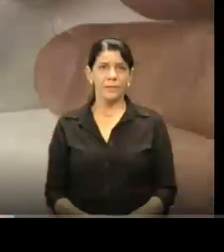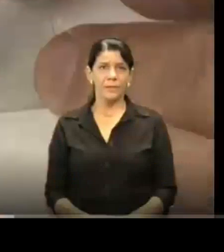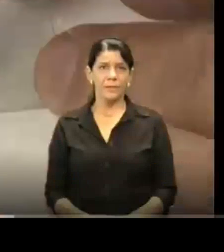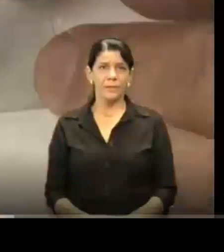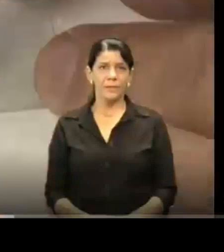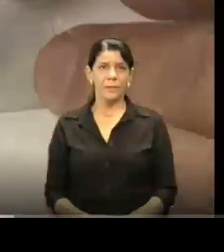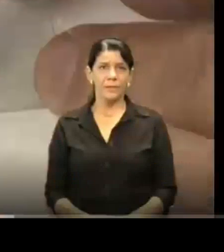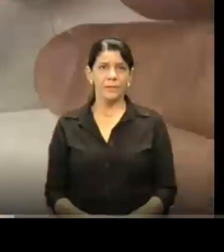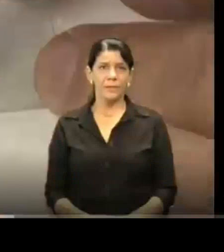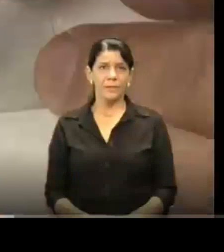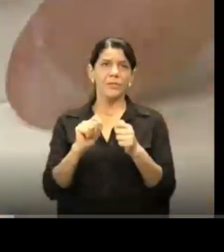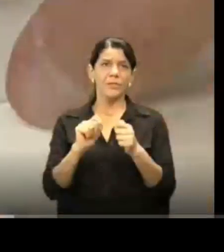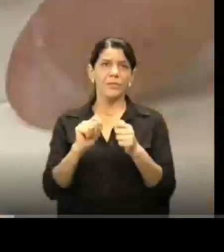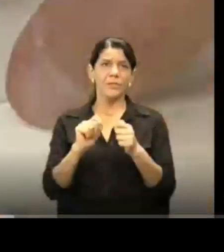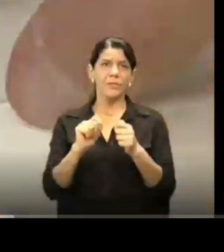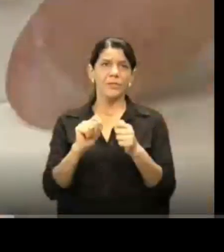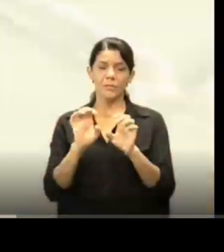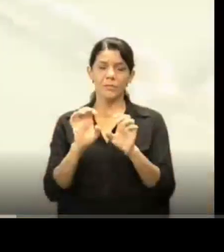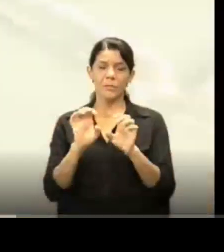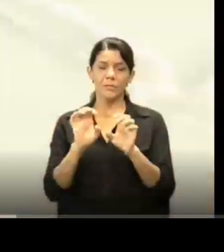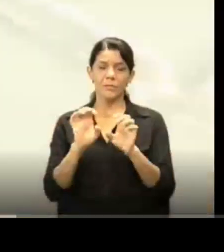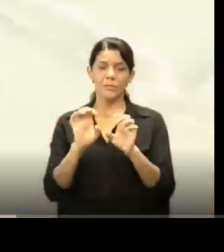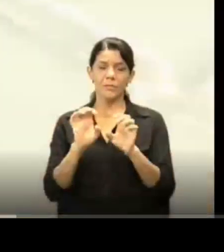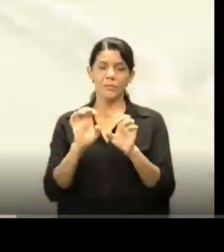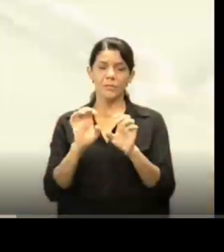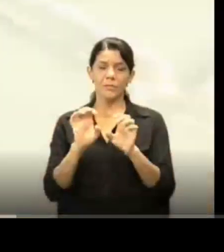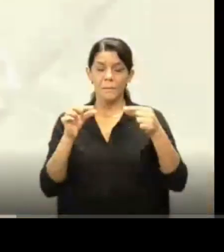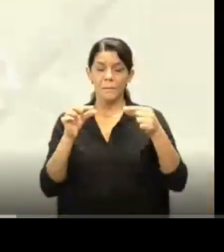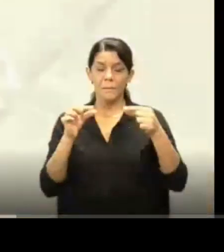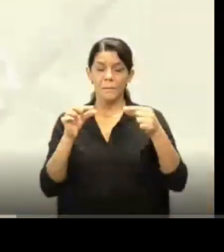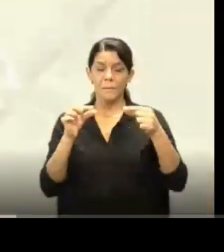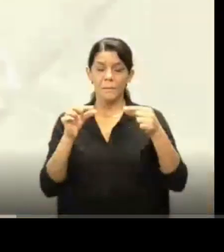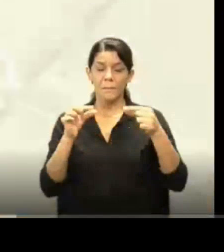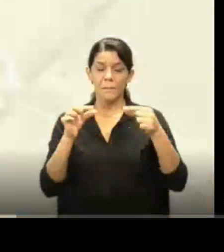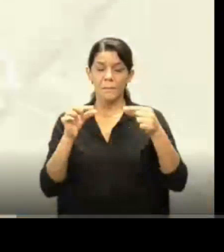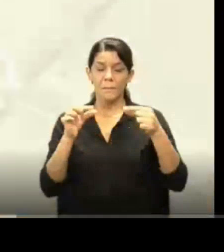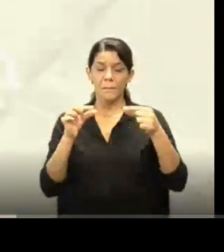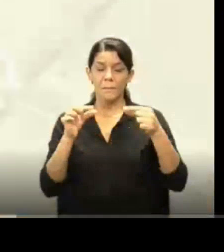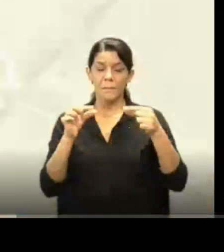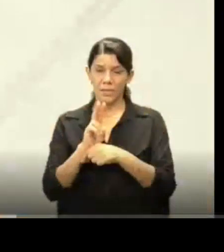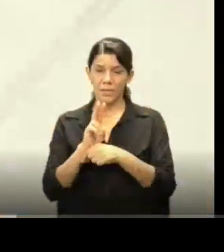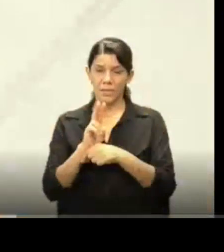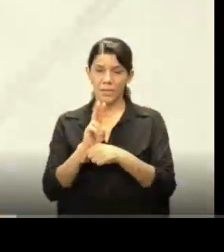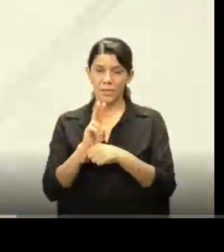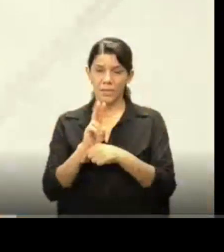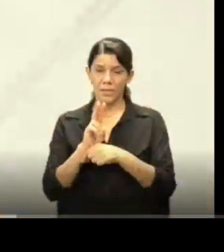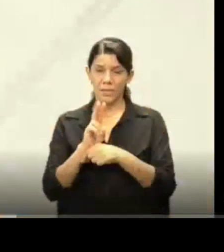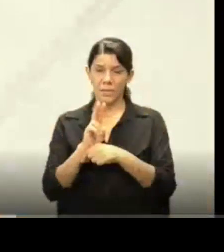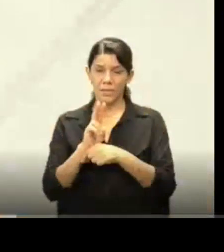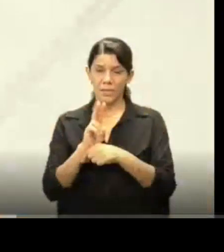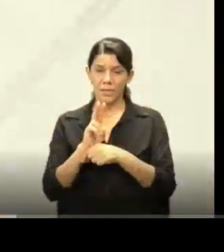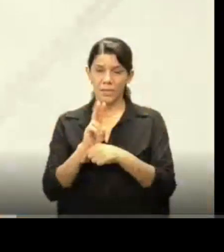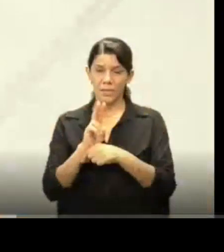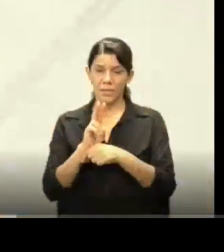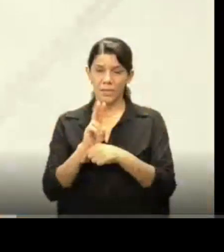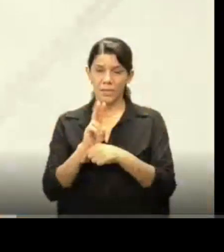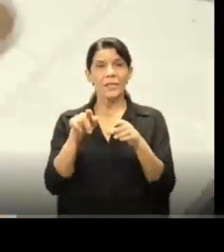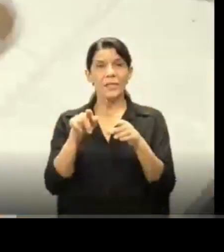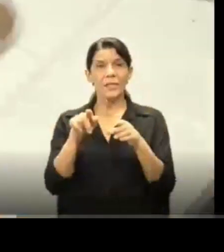do material que você colocou na lâmina. Não precisa colorir, você não precisa secar no bico de Busse. Daí já dá para